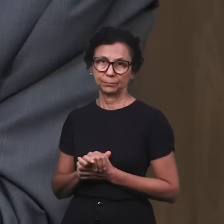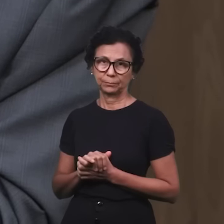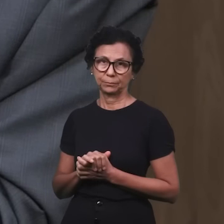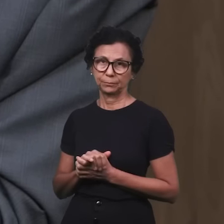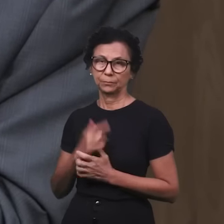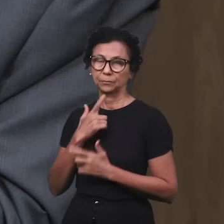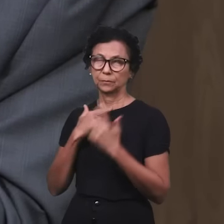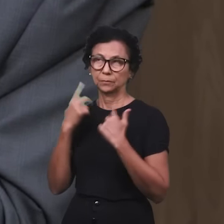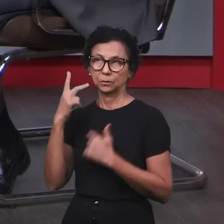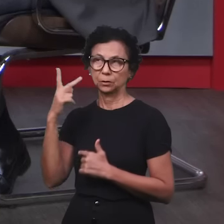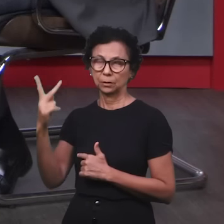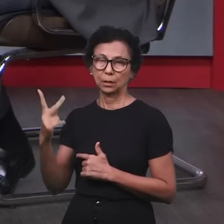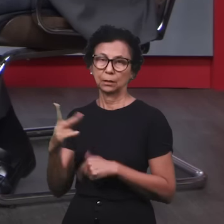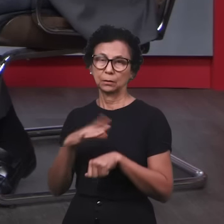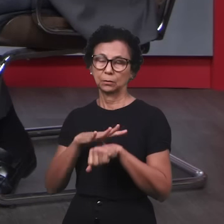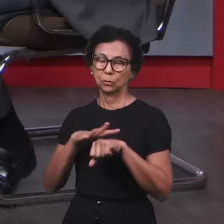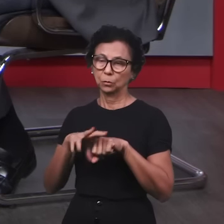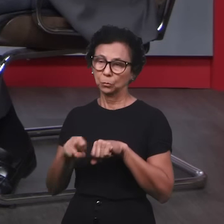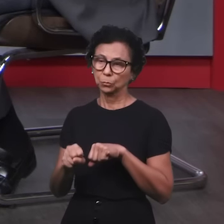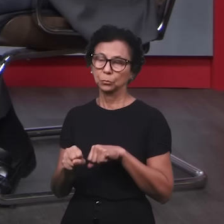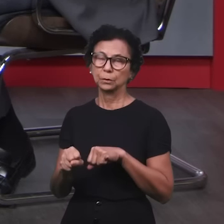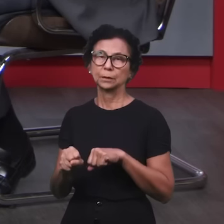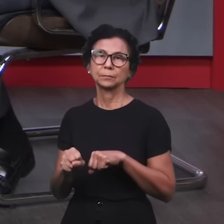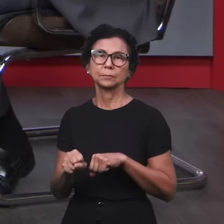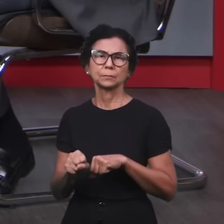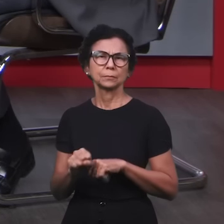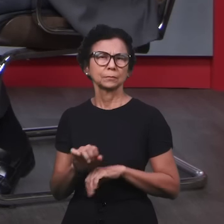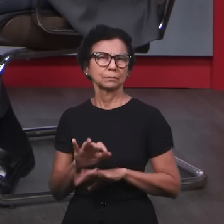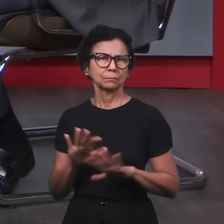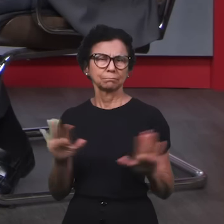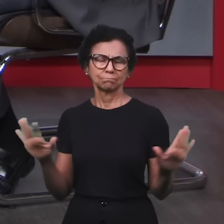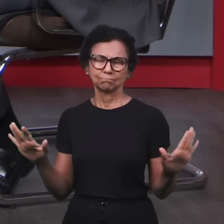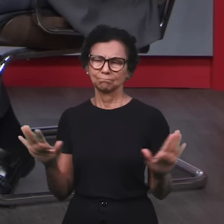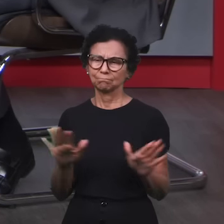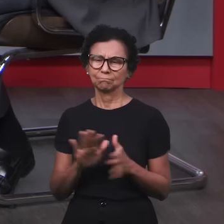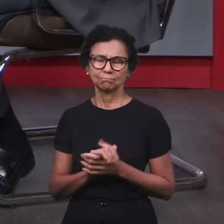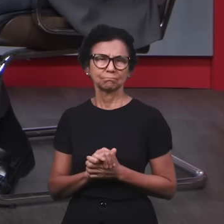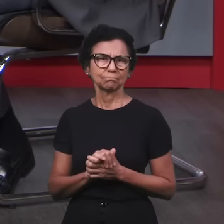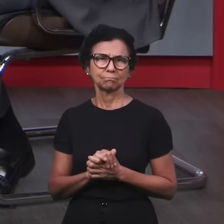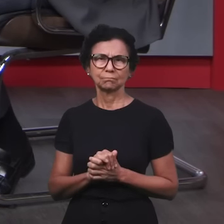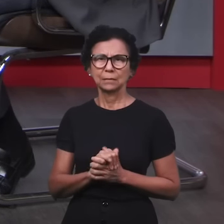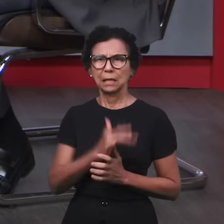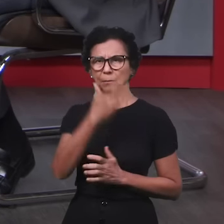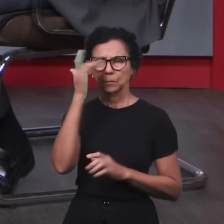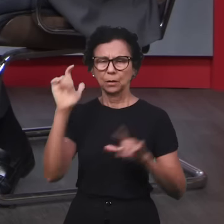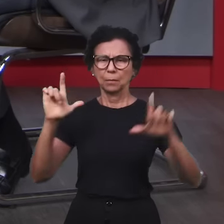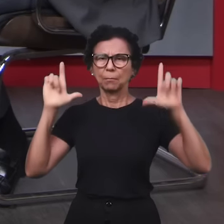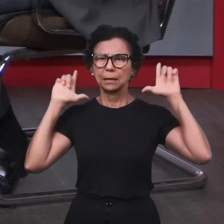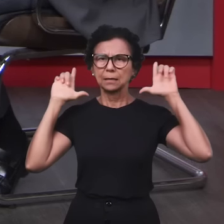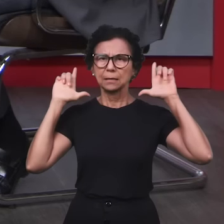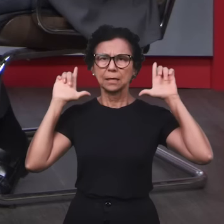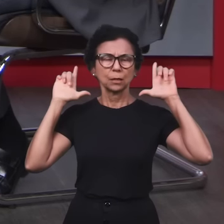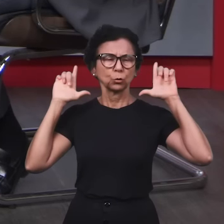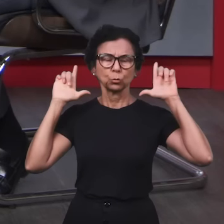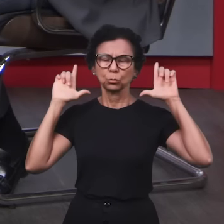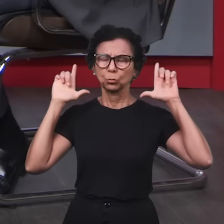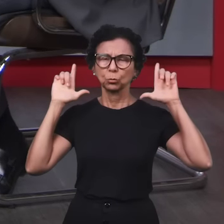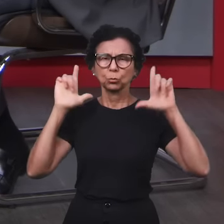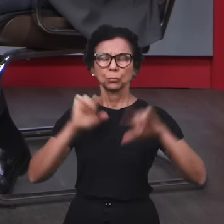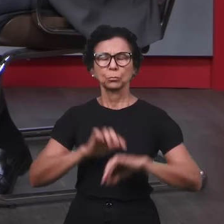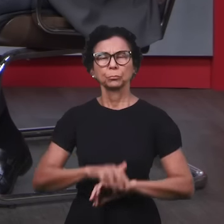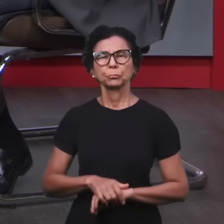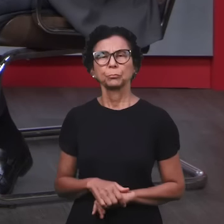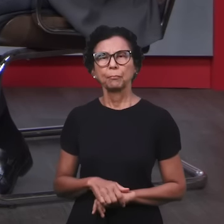cura no nosso meio. Eu não quero destaque de homem nenhum, e graças a Deus é uma coisa extraordinária. Como é que Deus opera no nosso meio? Às